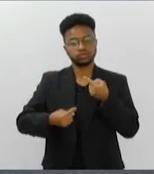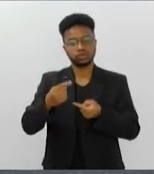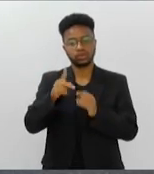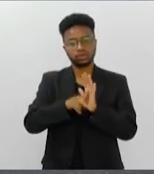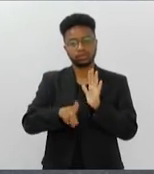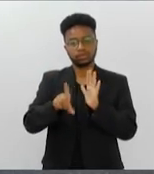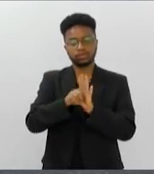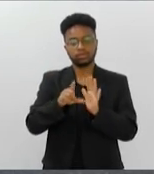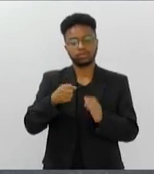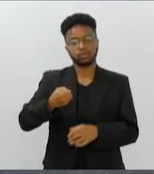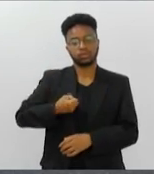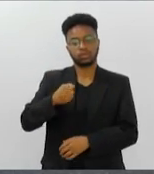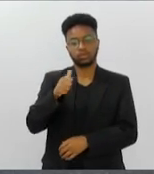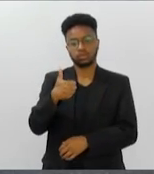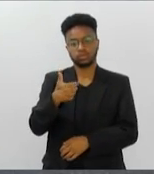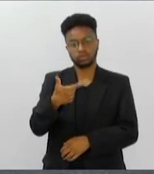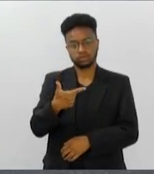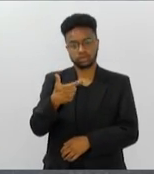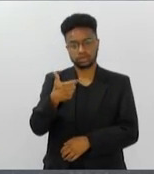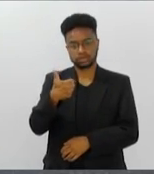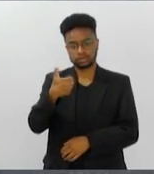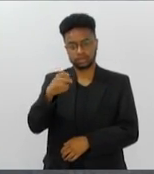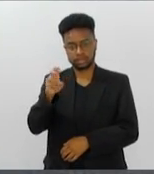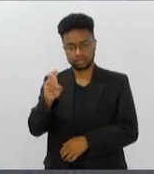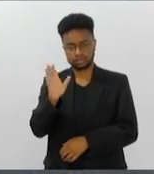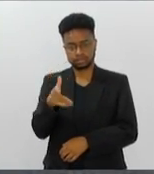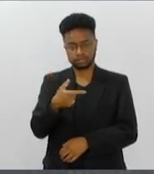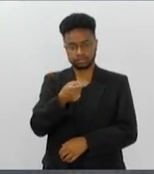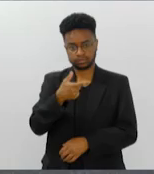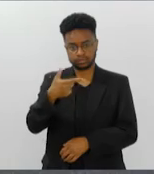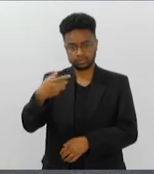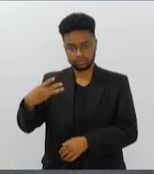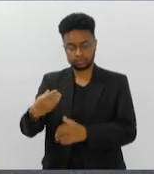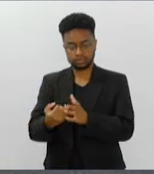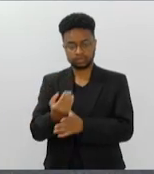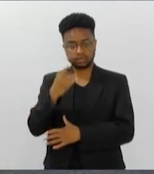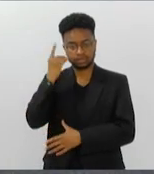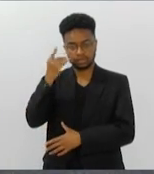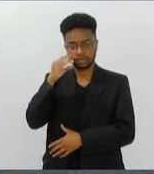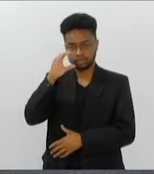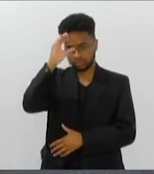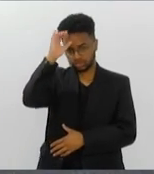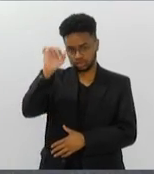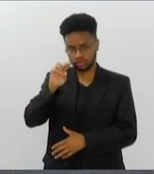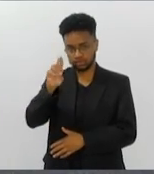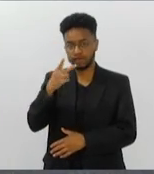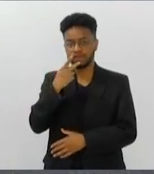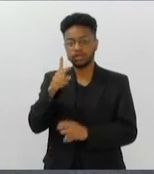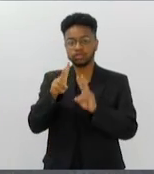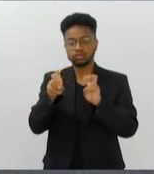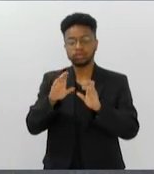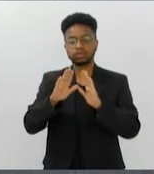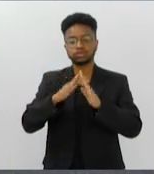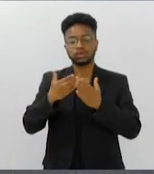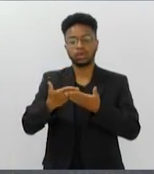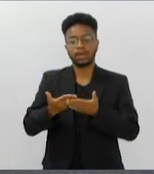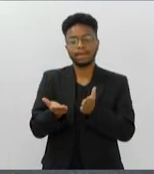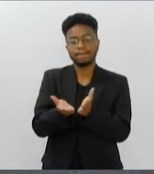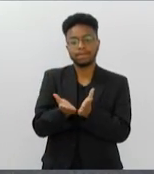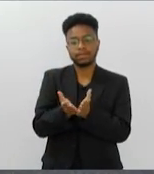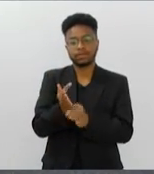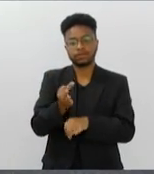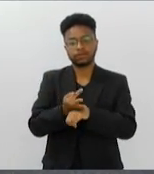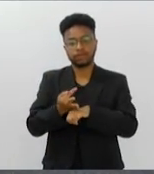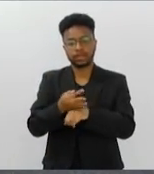número 215/2023, da deputada Tia Ju, que institui o programa de escola bíblica de férias no âmbito do Estado do